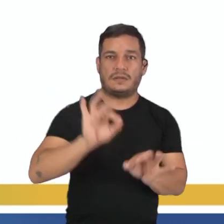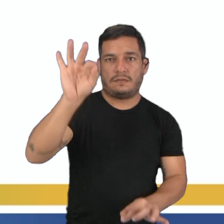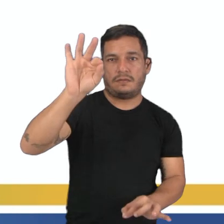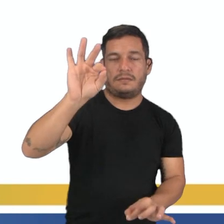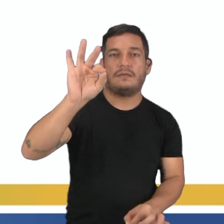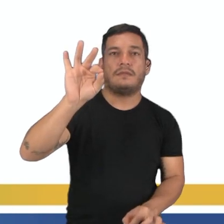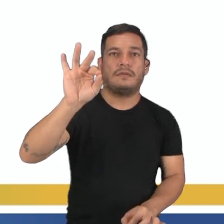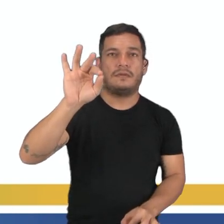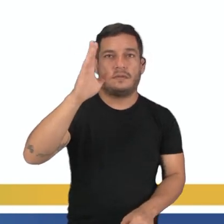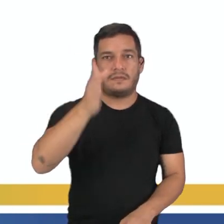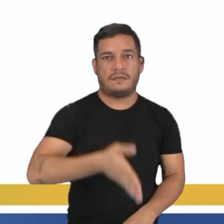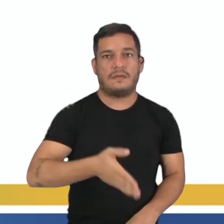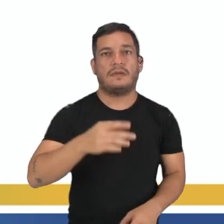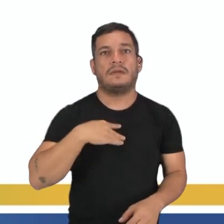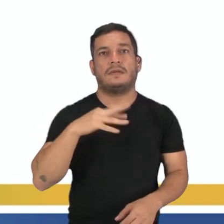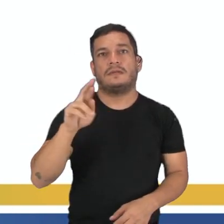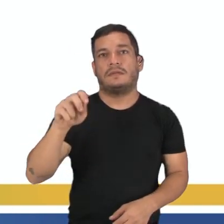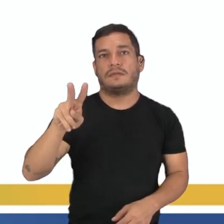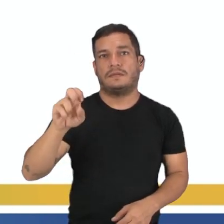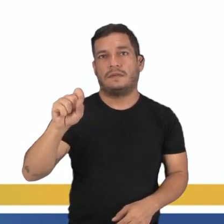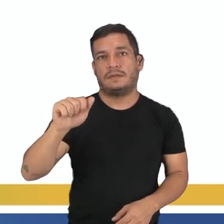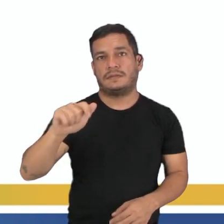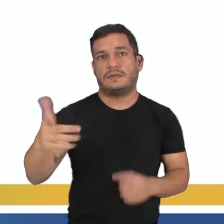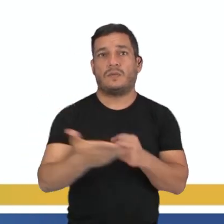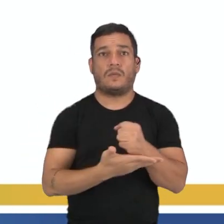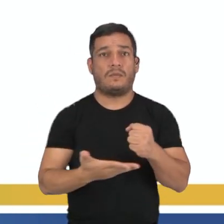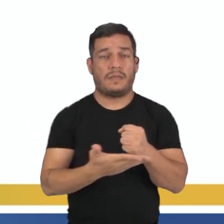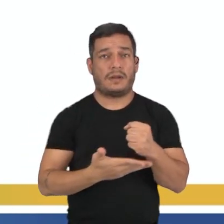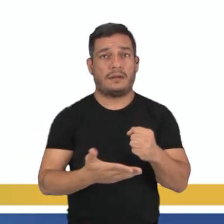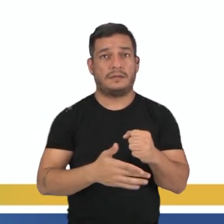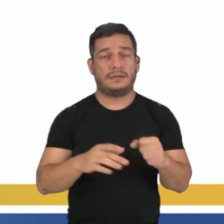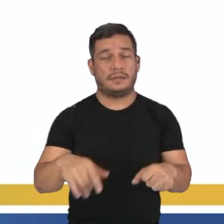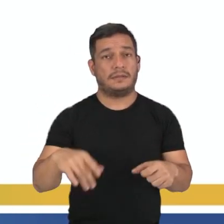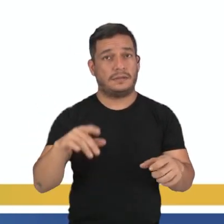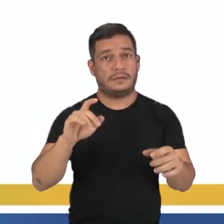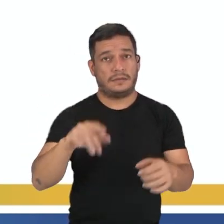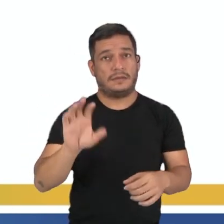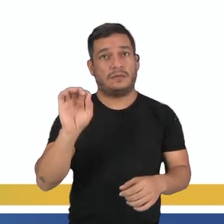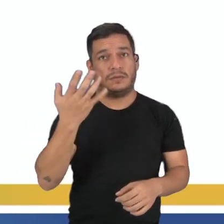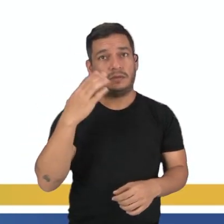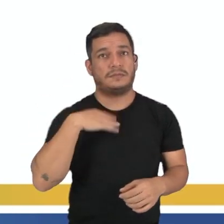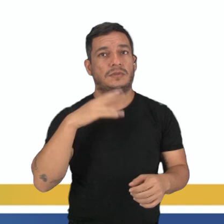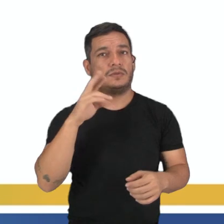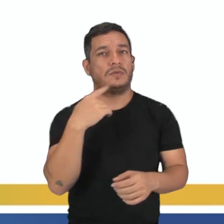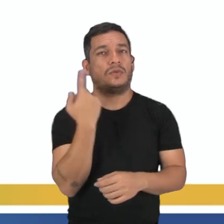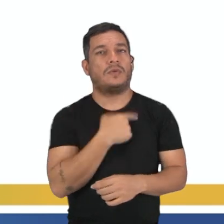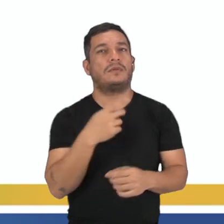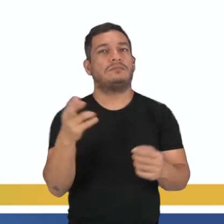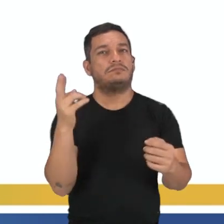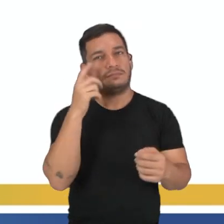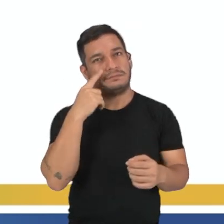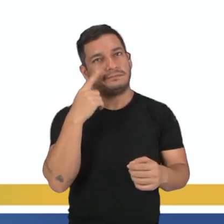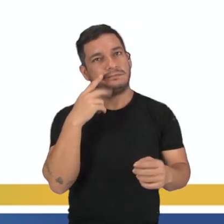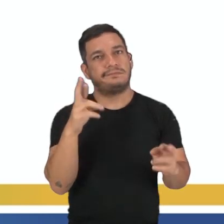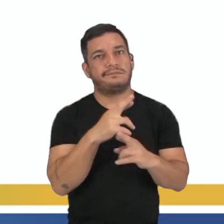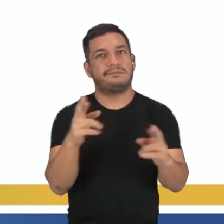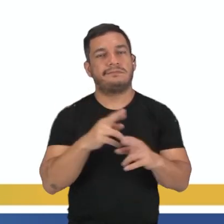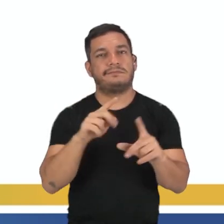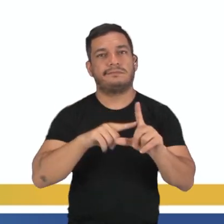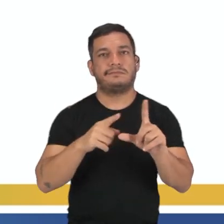né, por uma transversal. E com base nisso, nós observamos essas relações envolvendo os